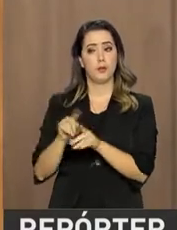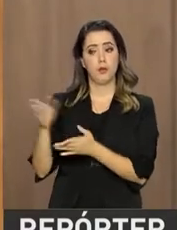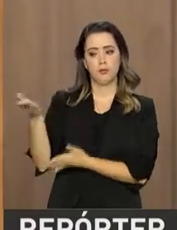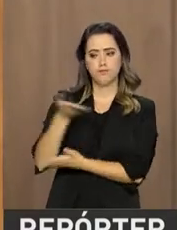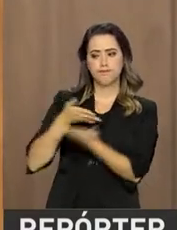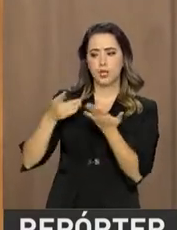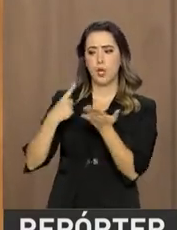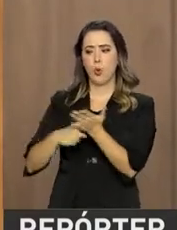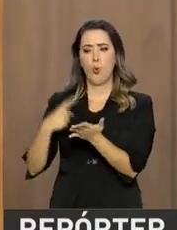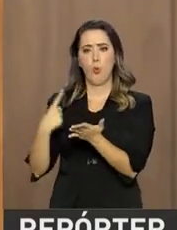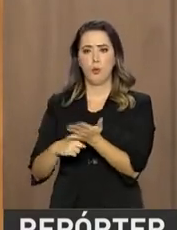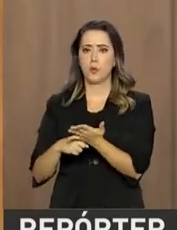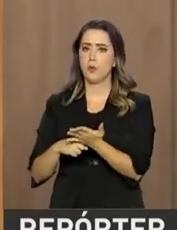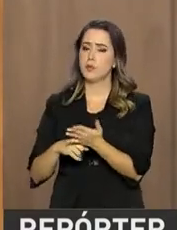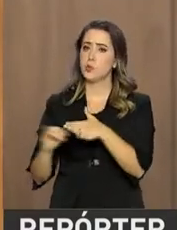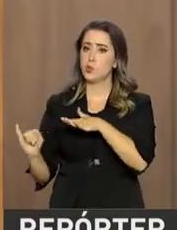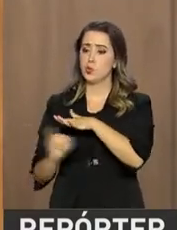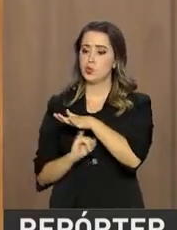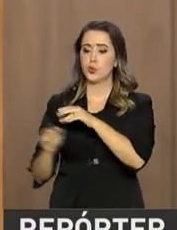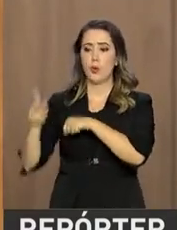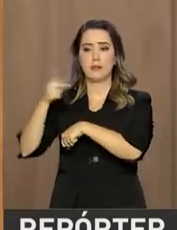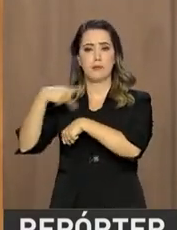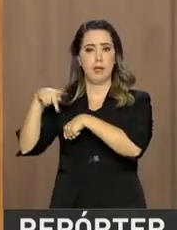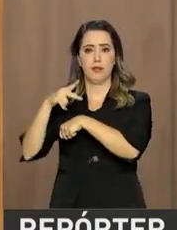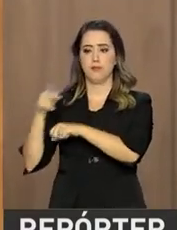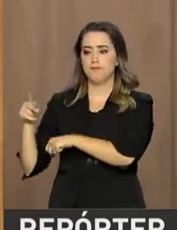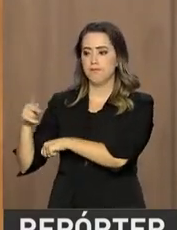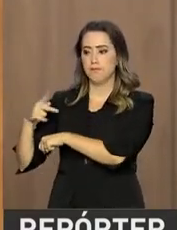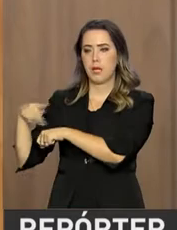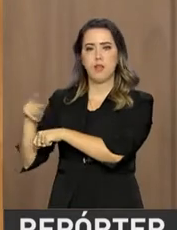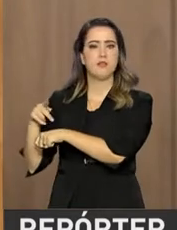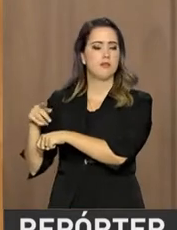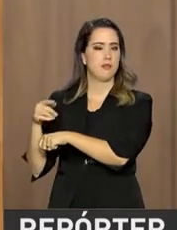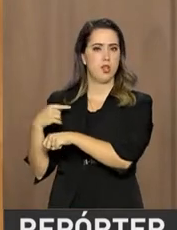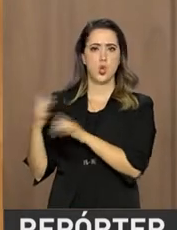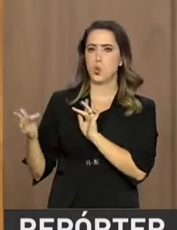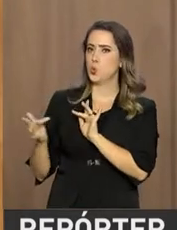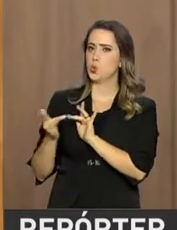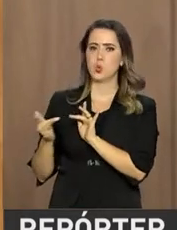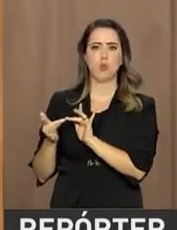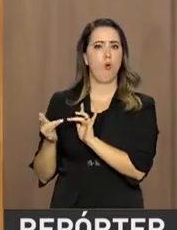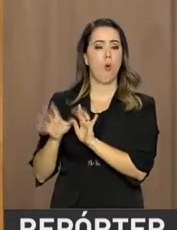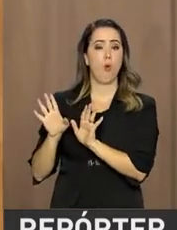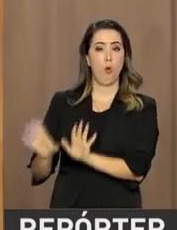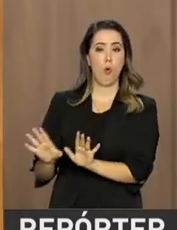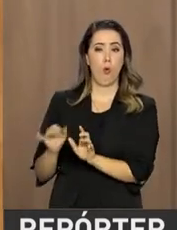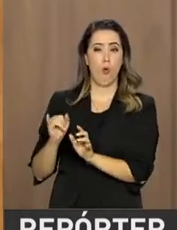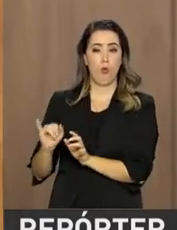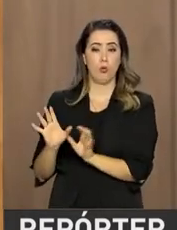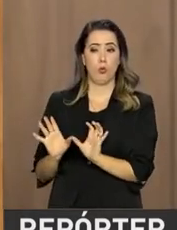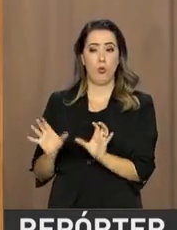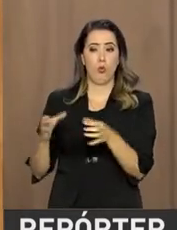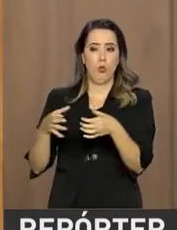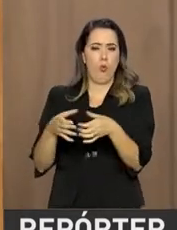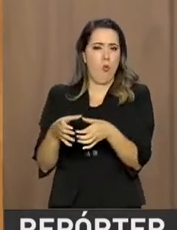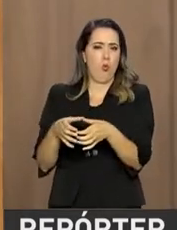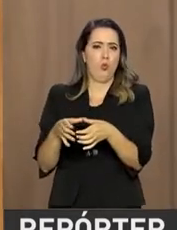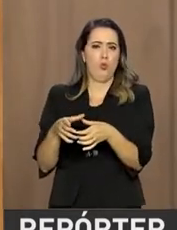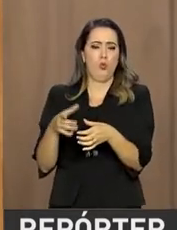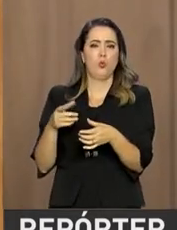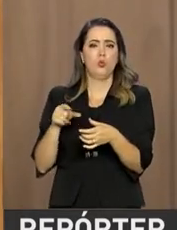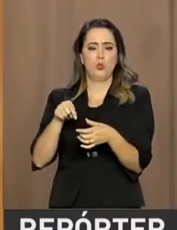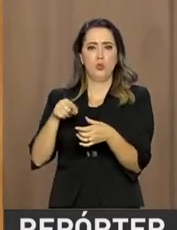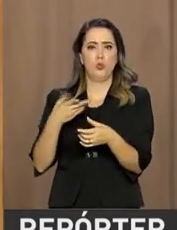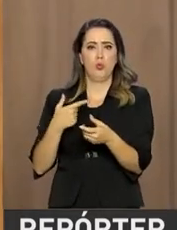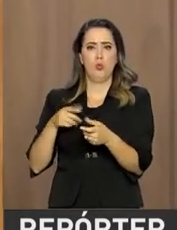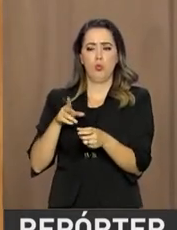relação institucional, é de Estado a Estado. Mas não significa que nós patrocinemos o que